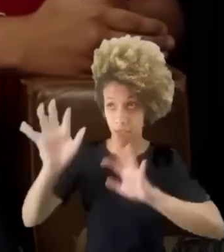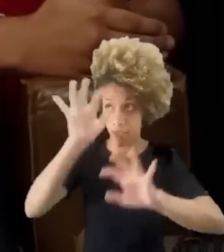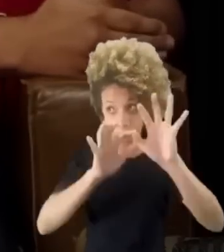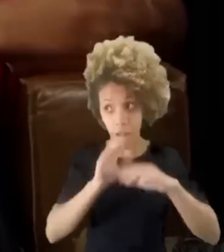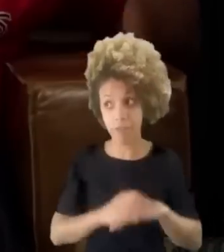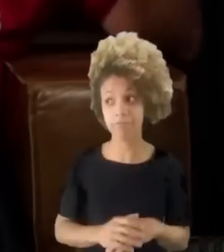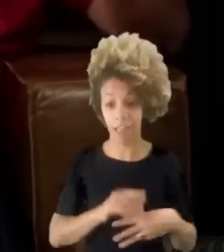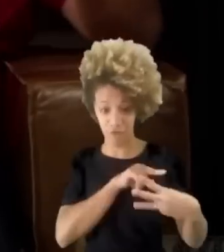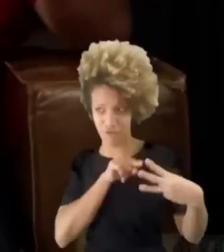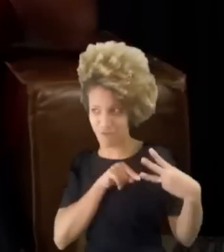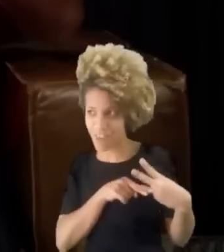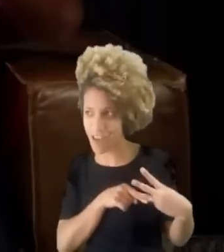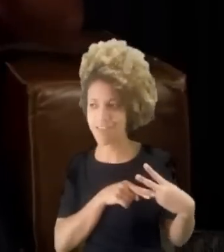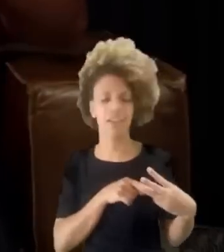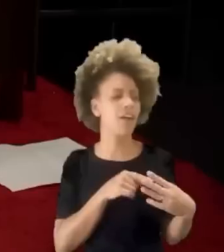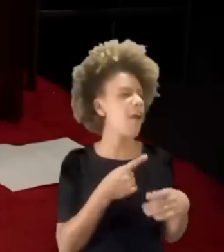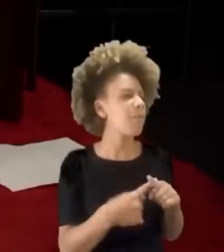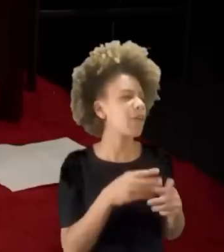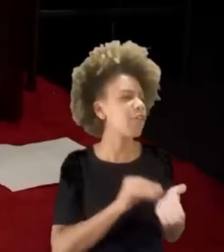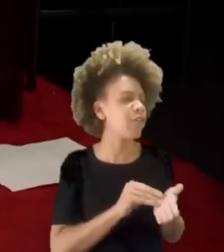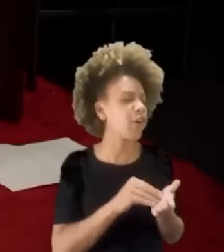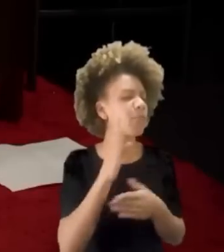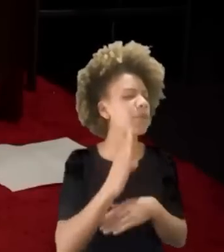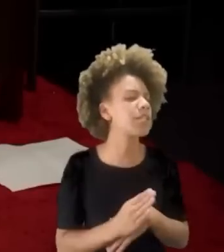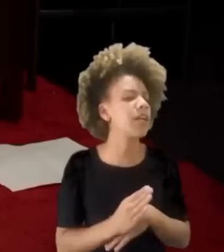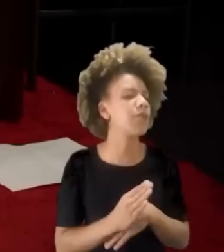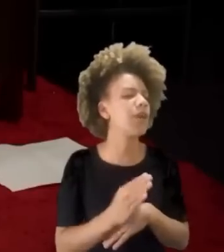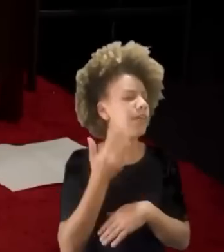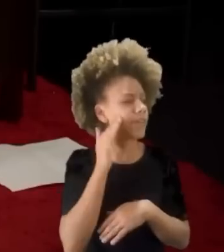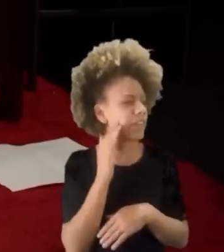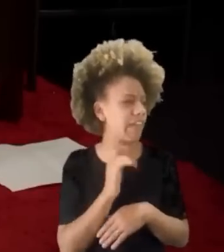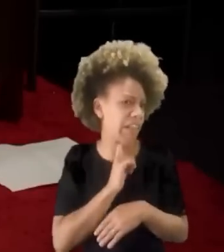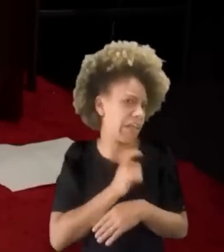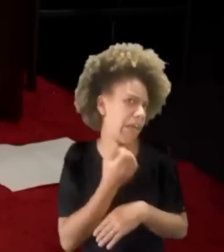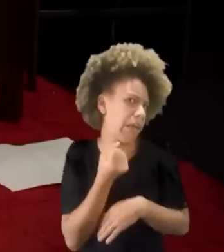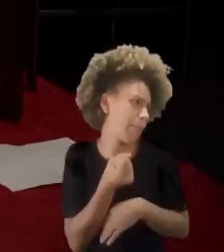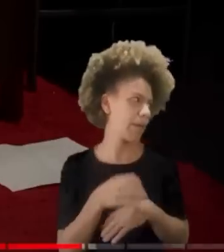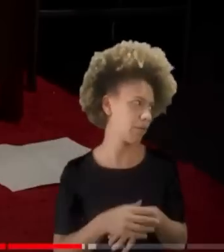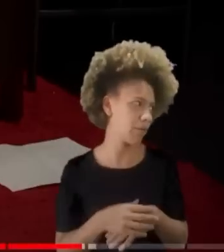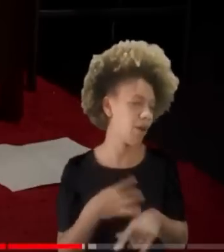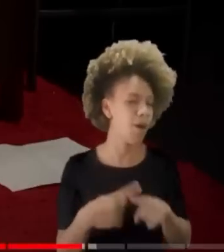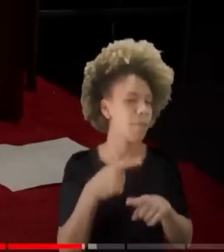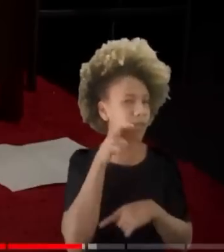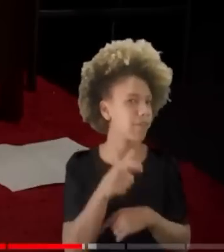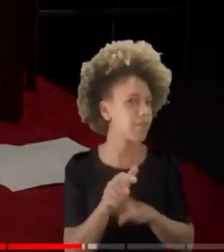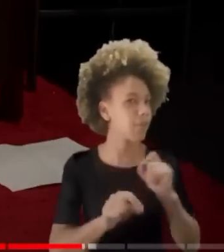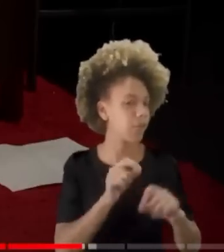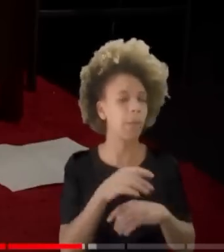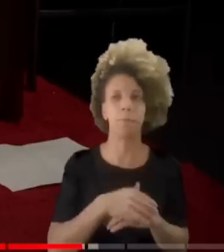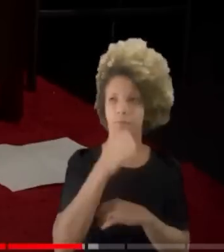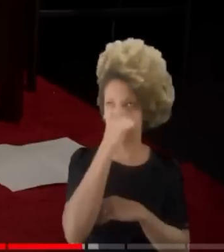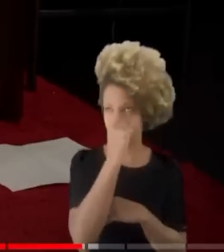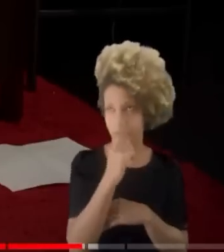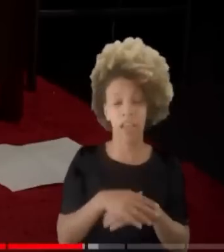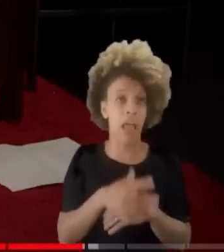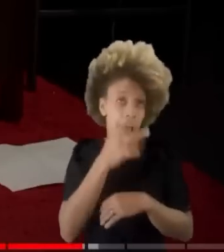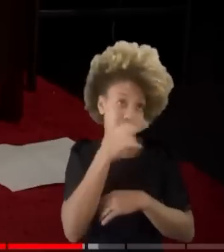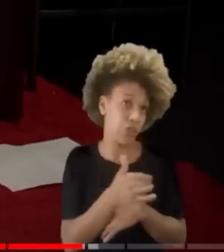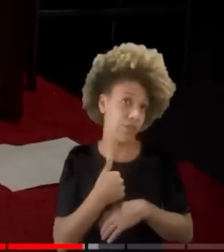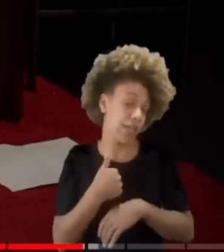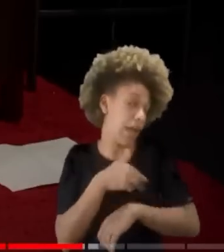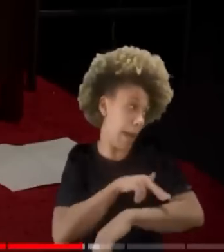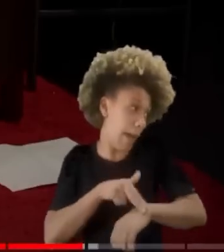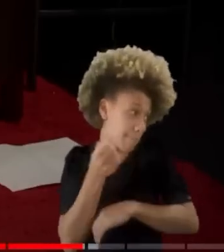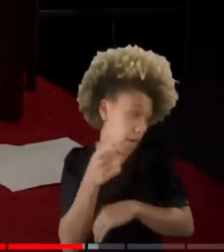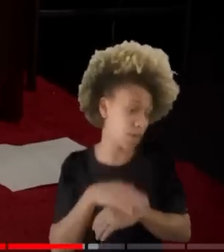entendeu tem a questão do tempo brasileiro entender que ele nem é branco também né porque quando é muito interessante Quando a gente sair daqui achando